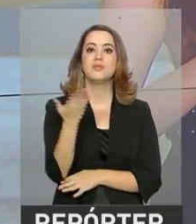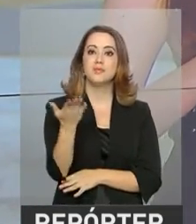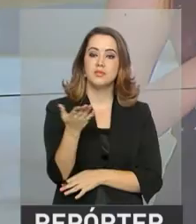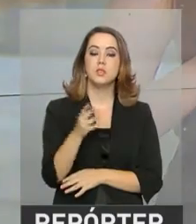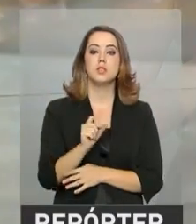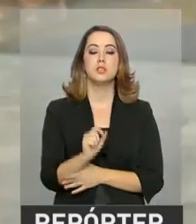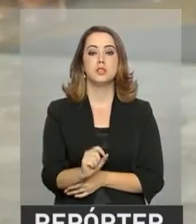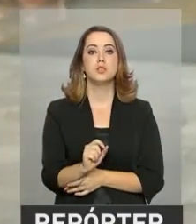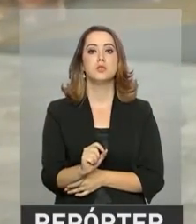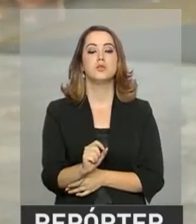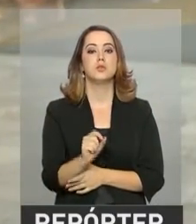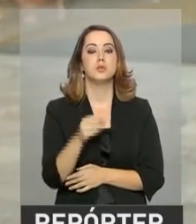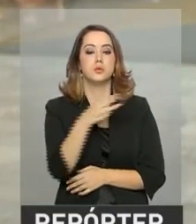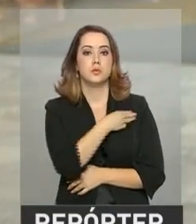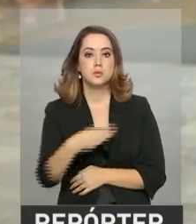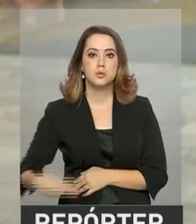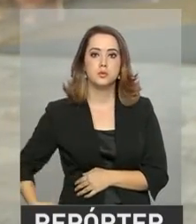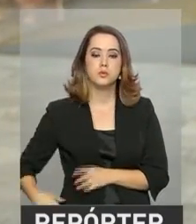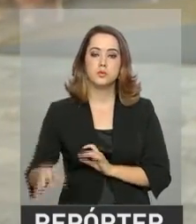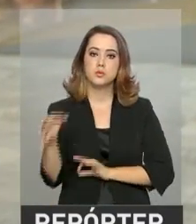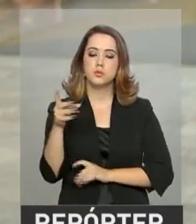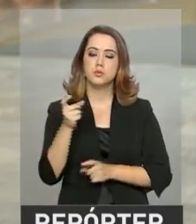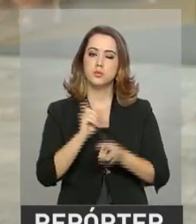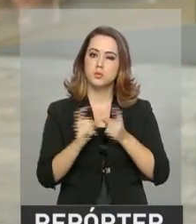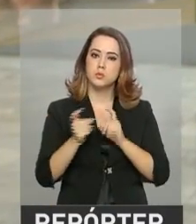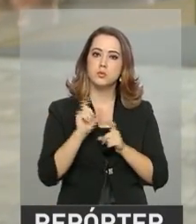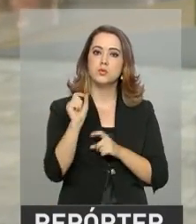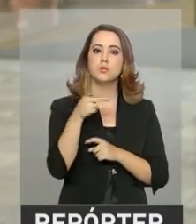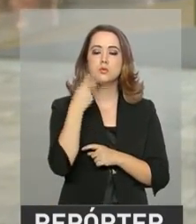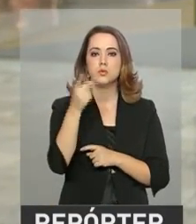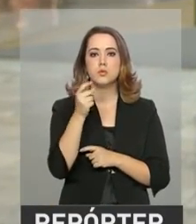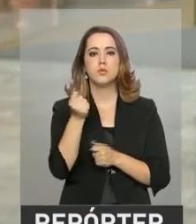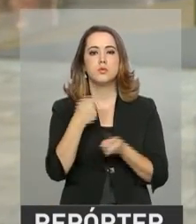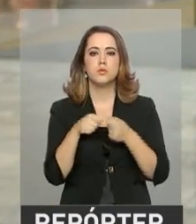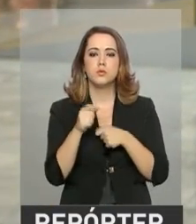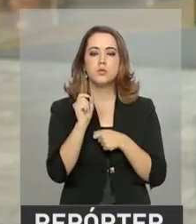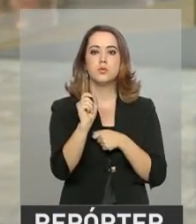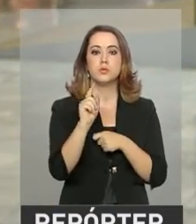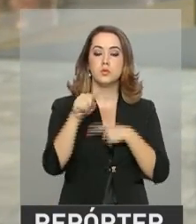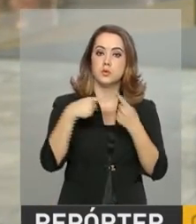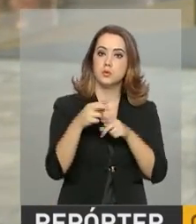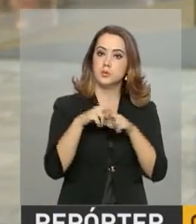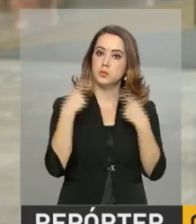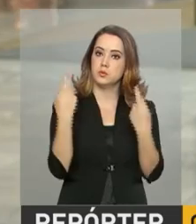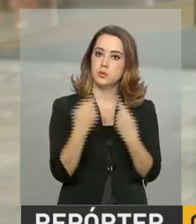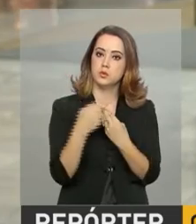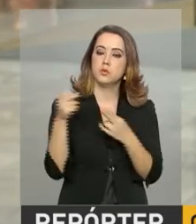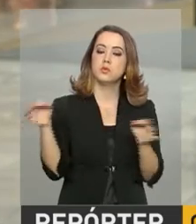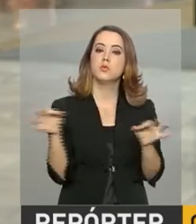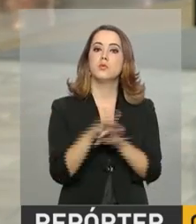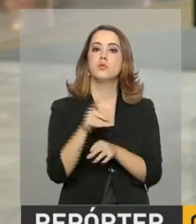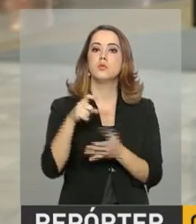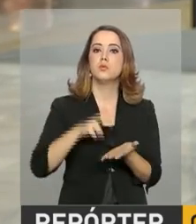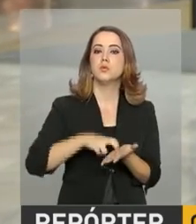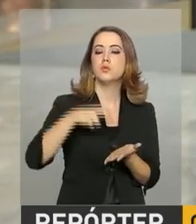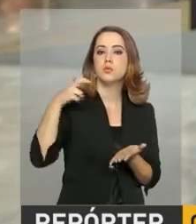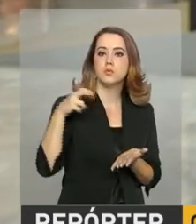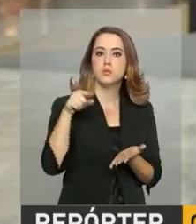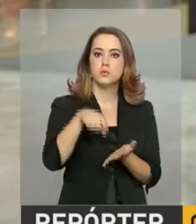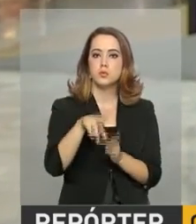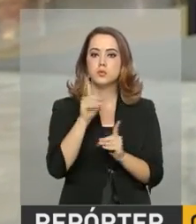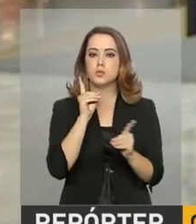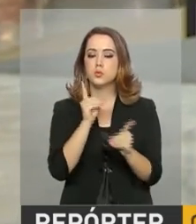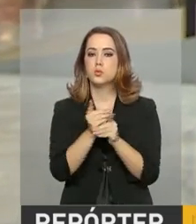Zé Luiz. Então, o ministro da Fazenda, Henrique Meirelles, disse que depois da reunião aqui no Palácio do Planalto, no fim dessa manhã, entre ele, o presidente